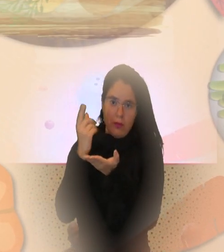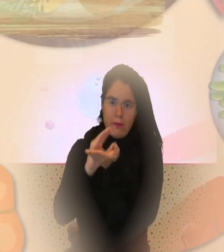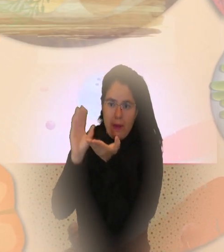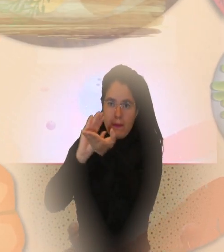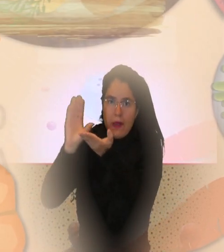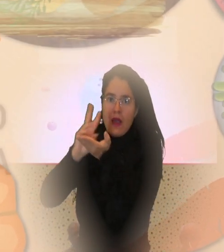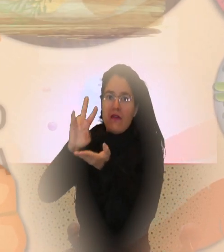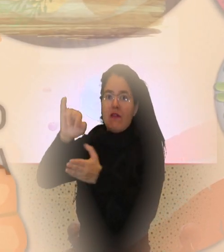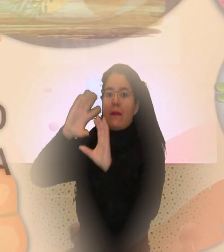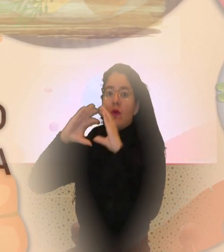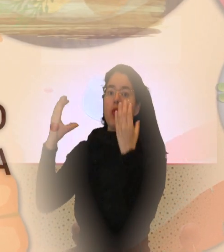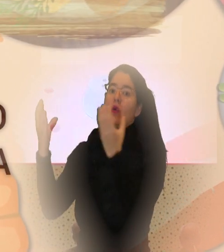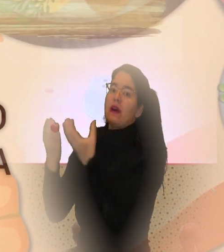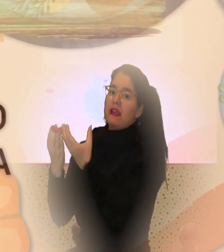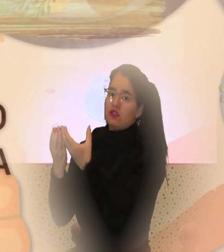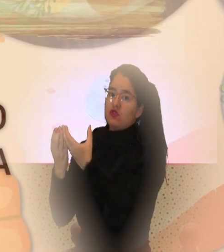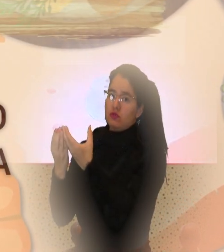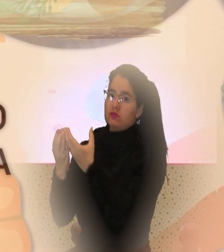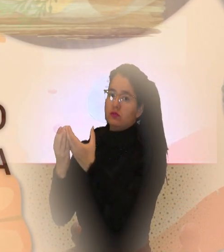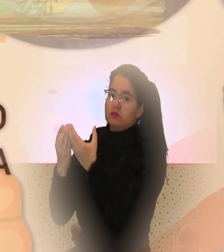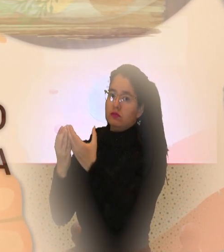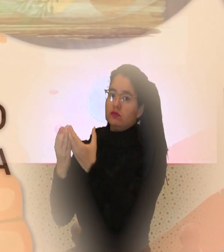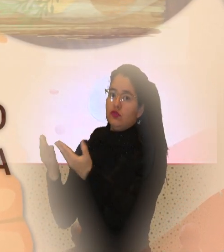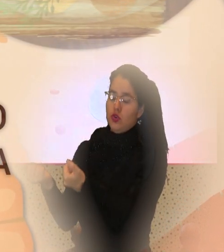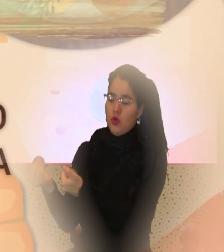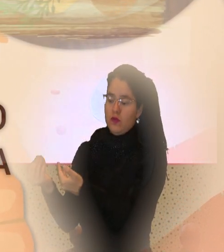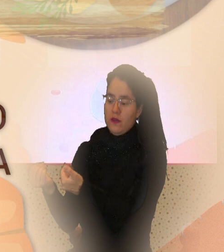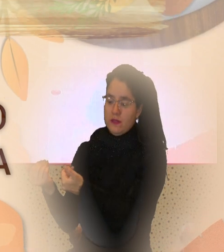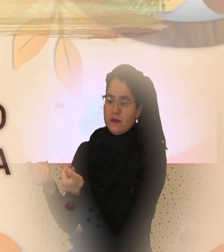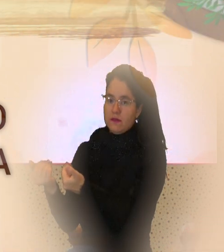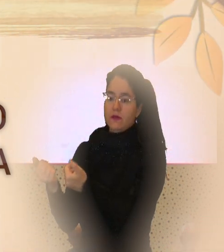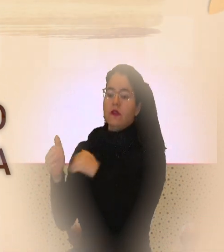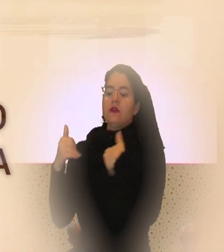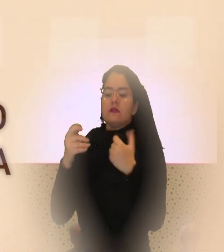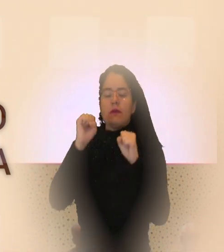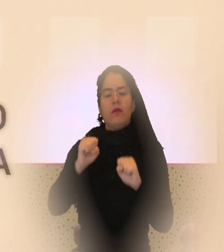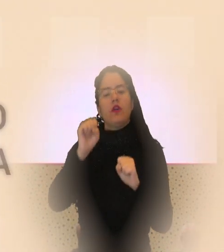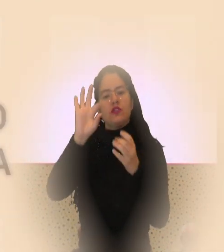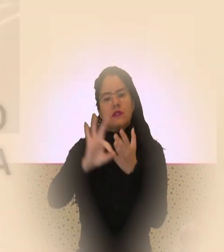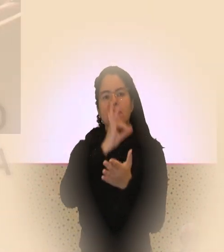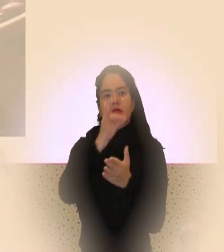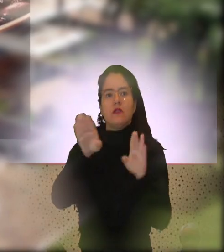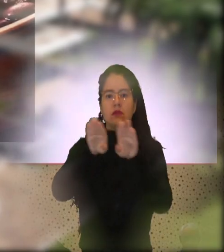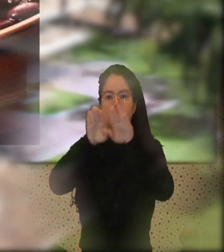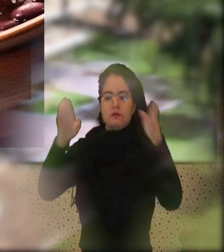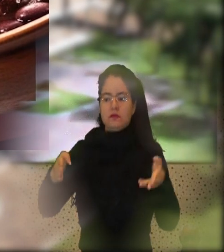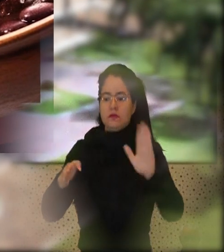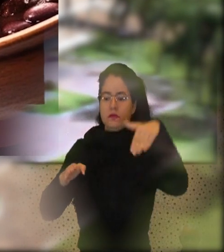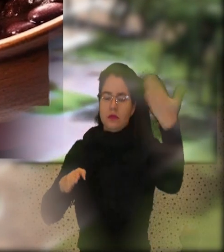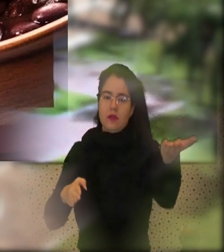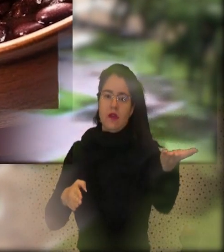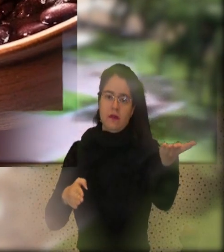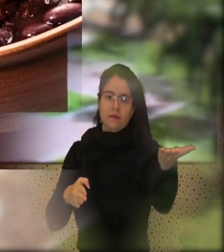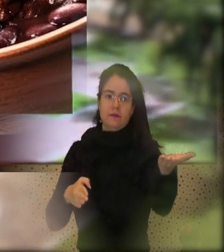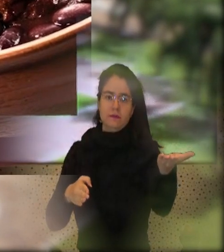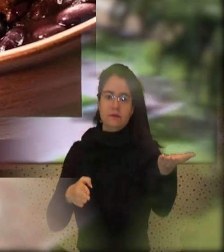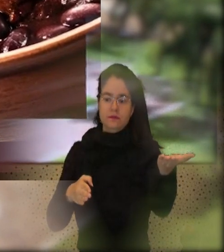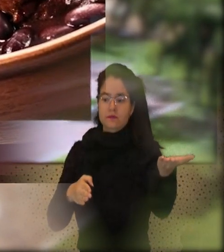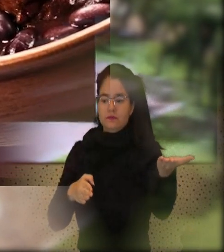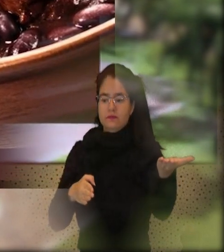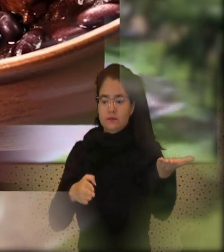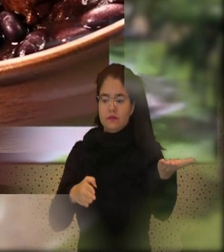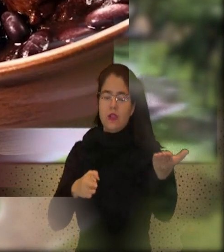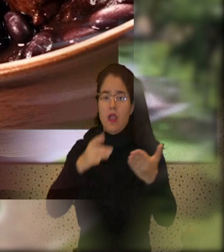Comemol. Faça sua inscrição no espaço de convivência. Lembramos que a entrada é franqueada para menores de